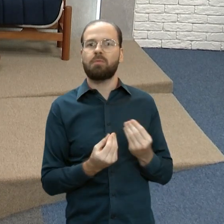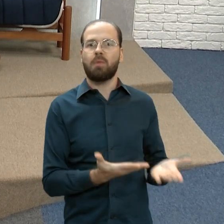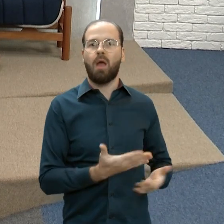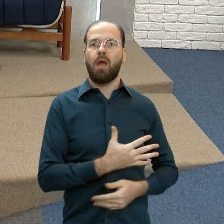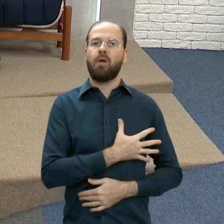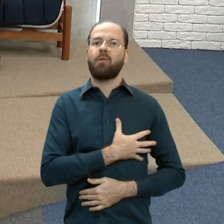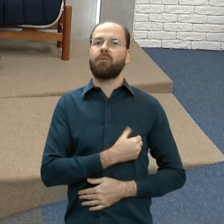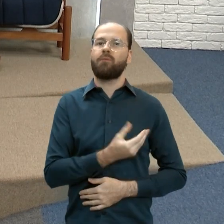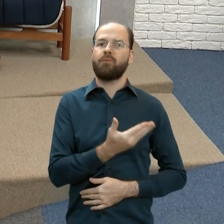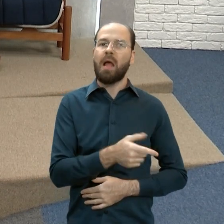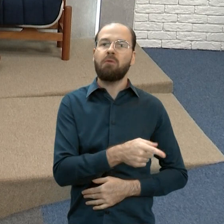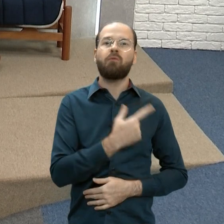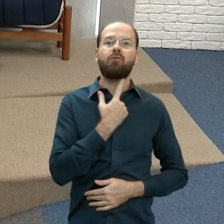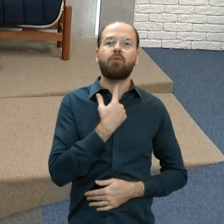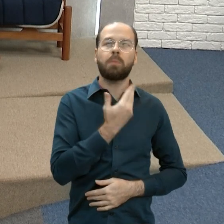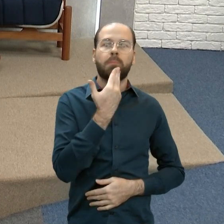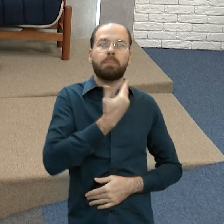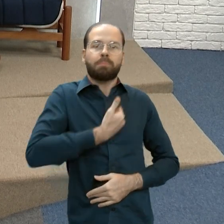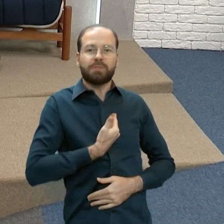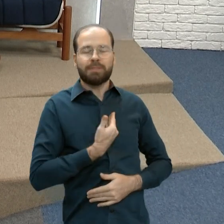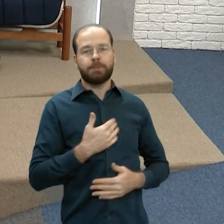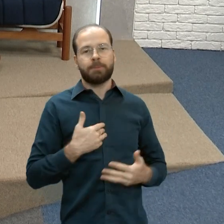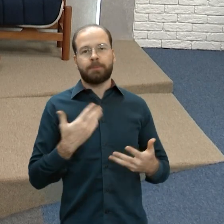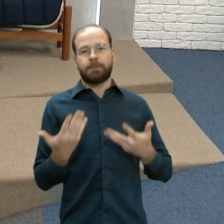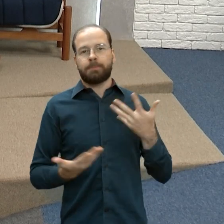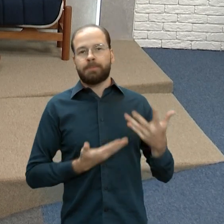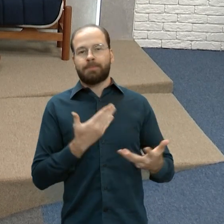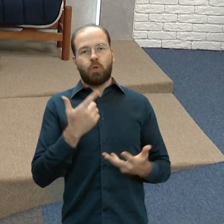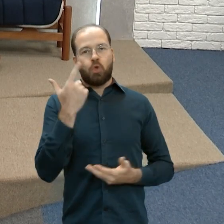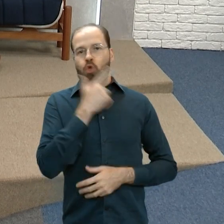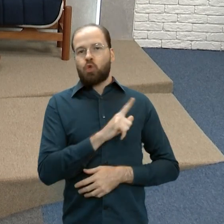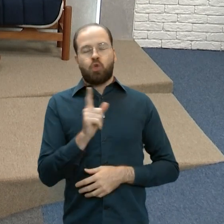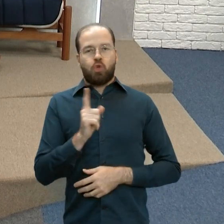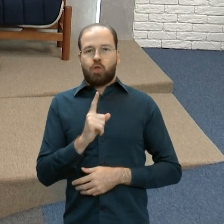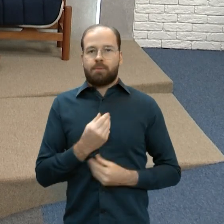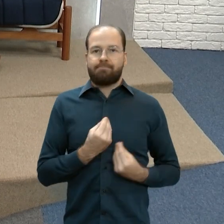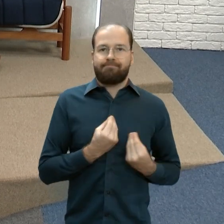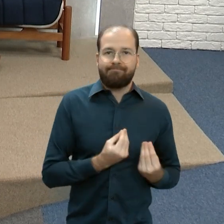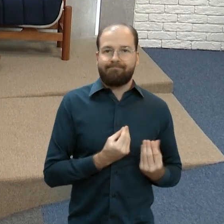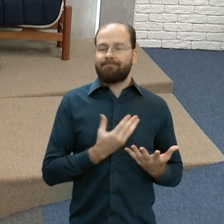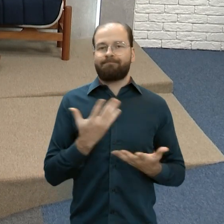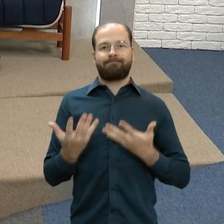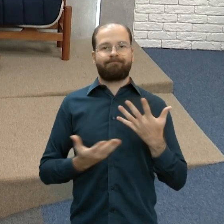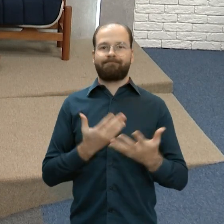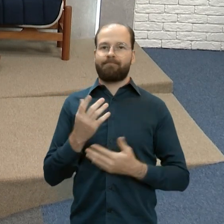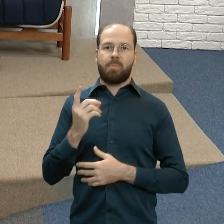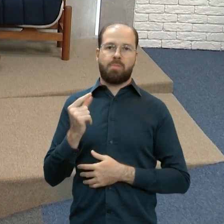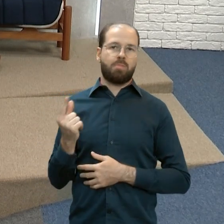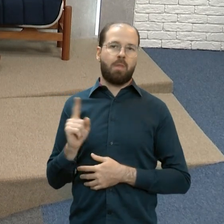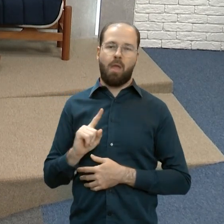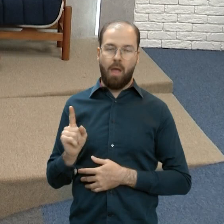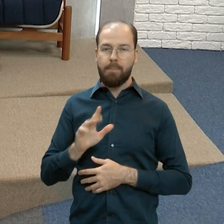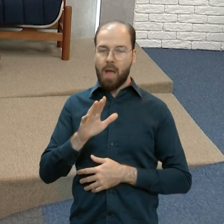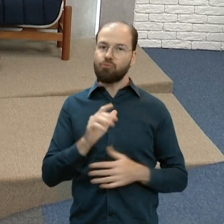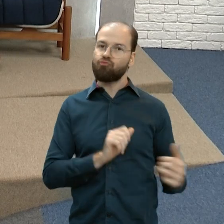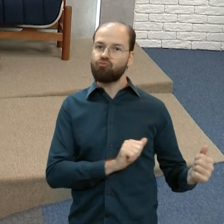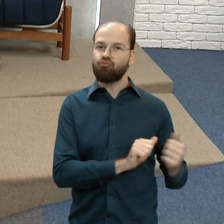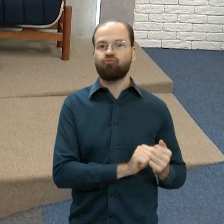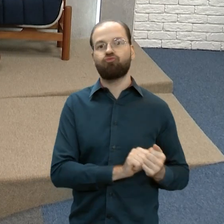filho, aquilo que ela deseja, aquilo que a gente às vezes deseja entregar para eles, mais um passeio no